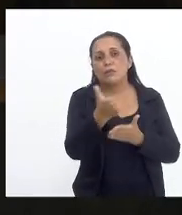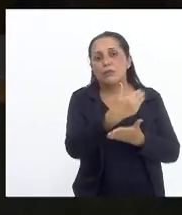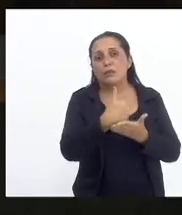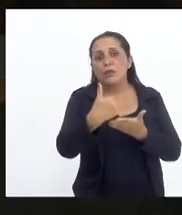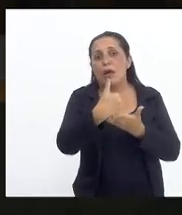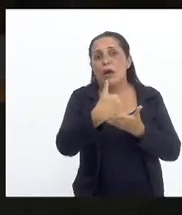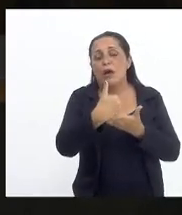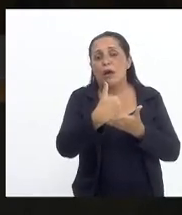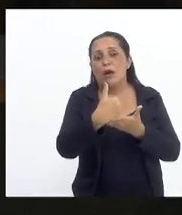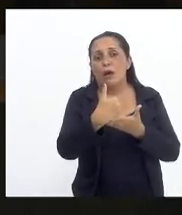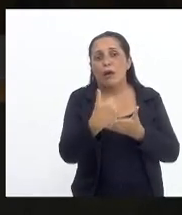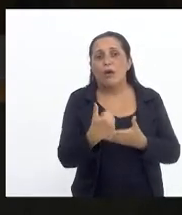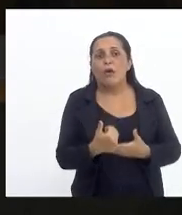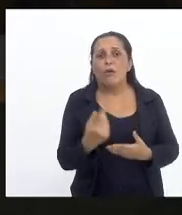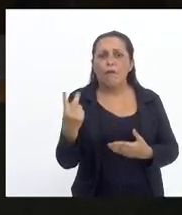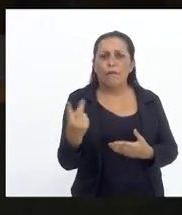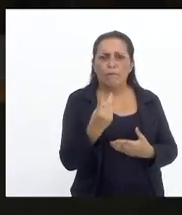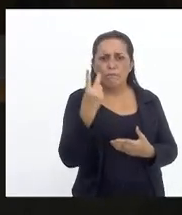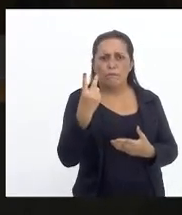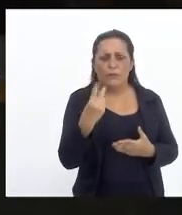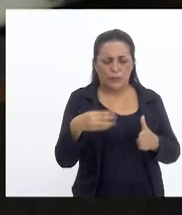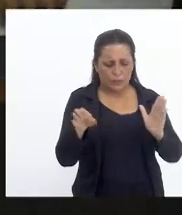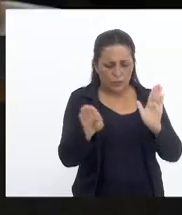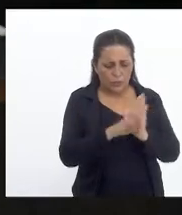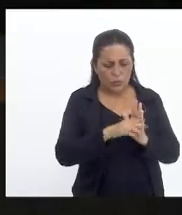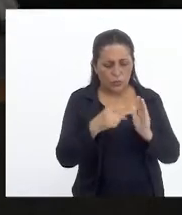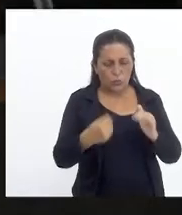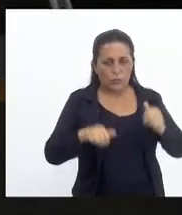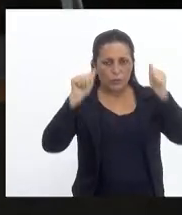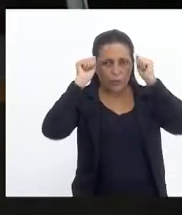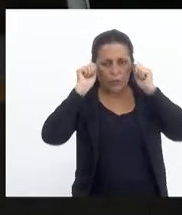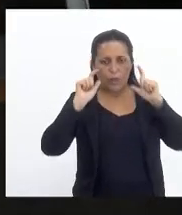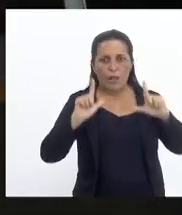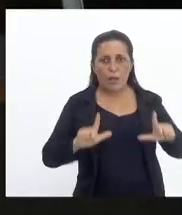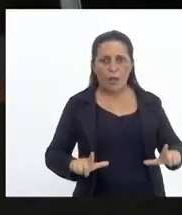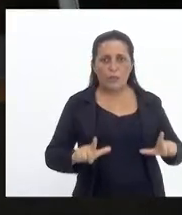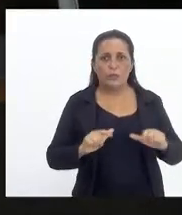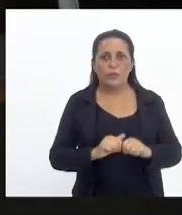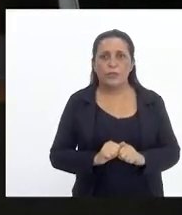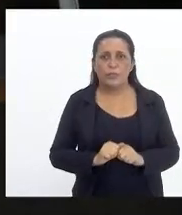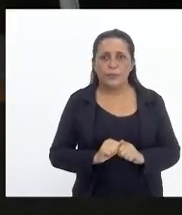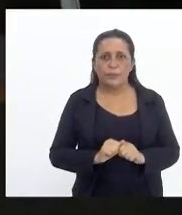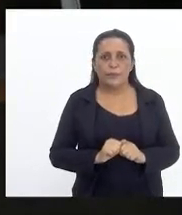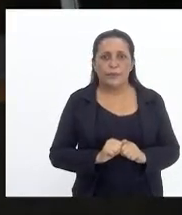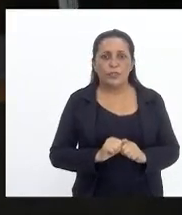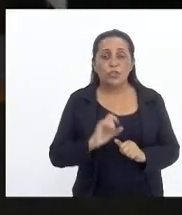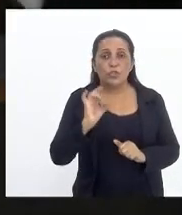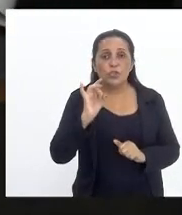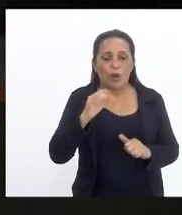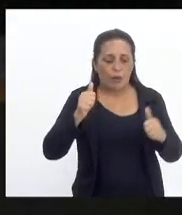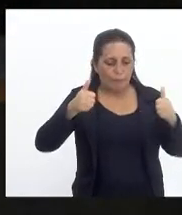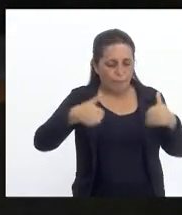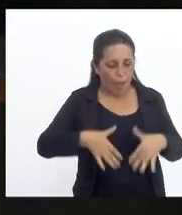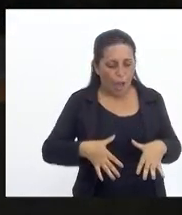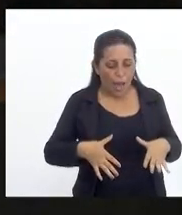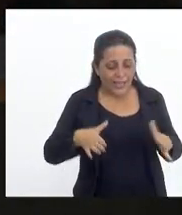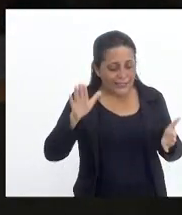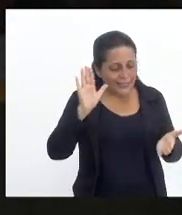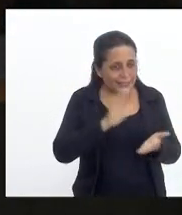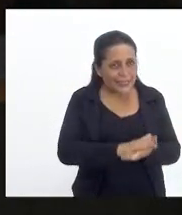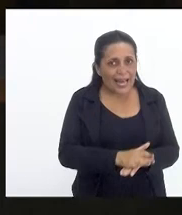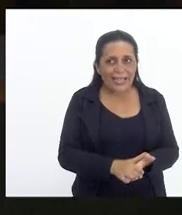e o pacote que chegou nessa casa é só sobre despesa Não veio